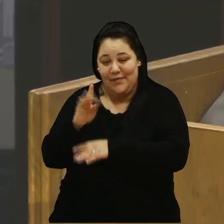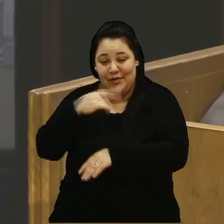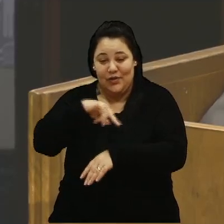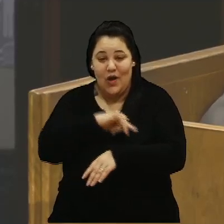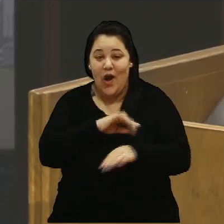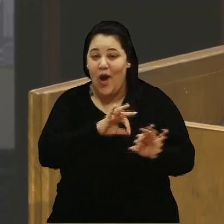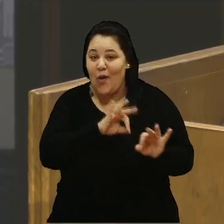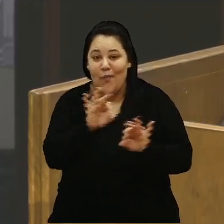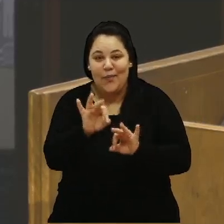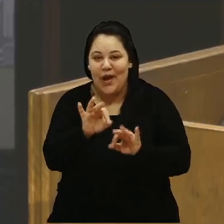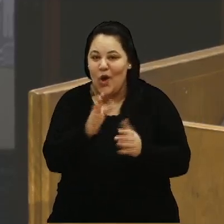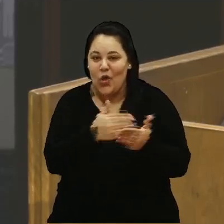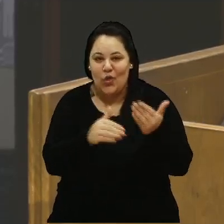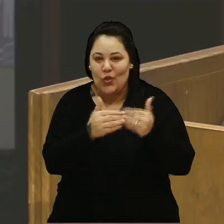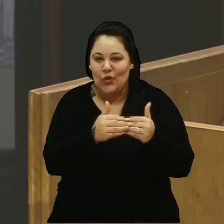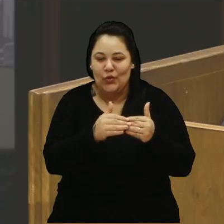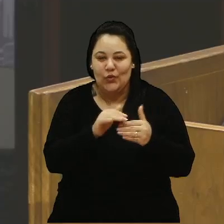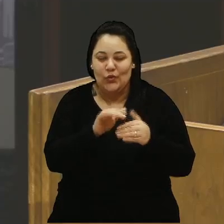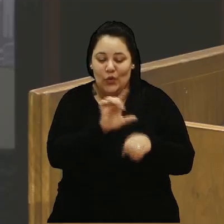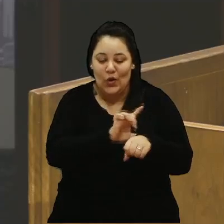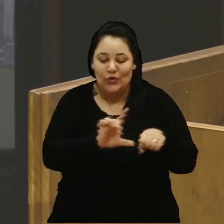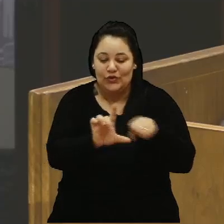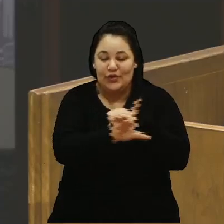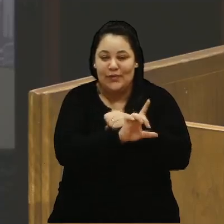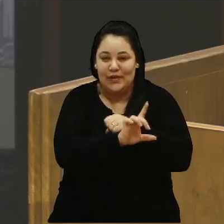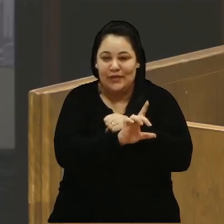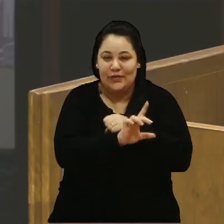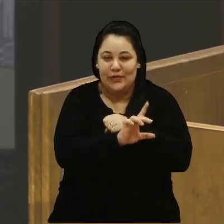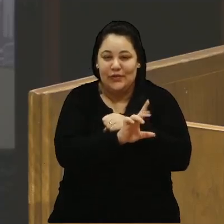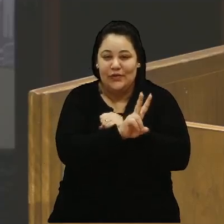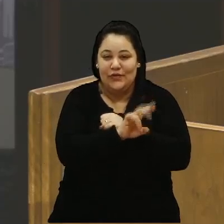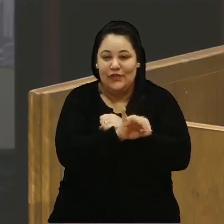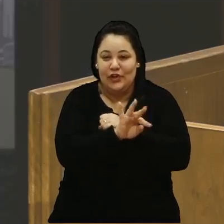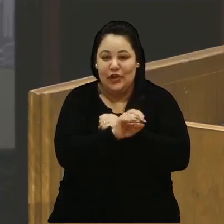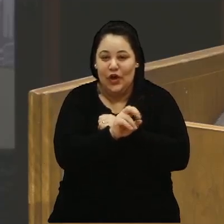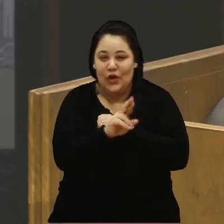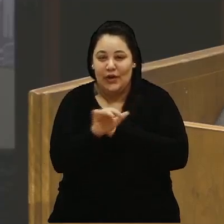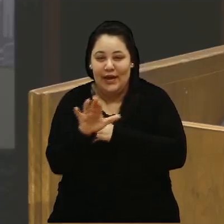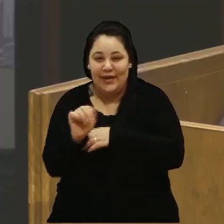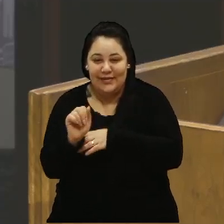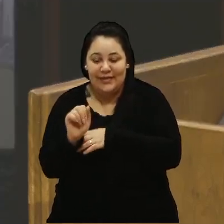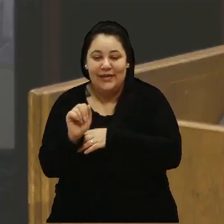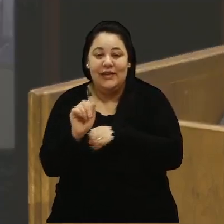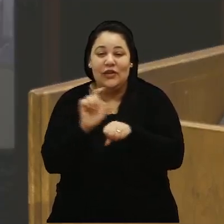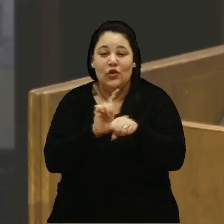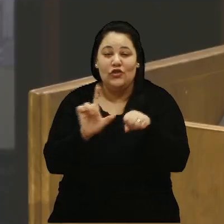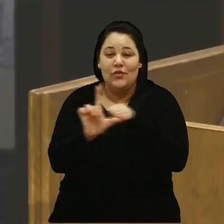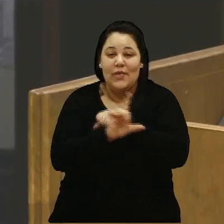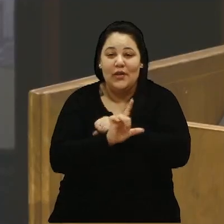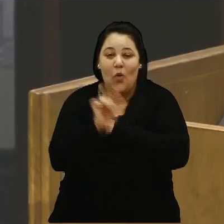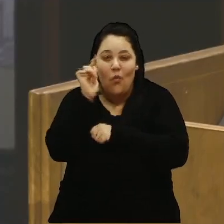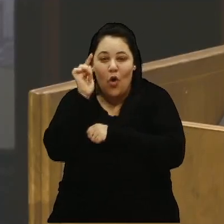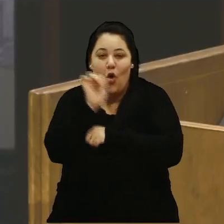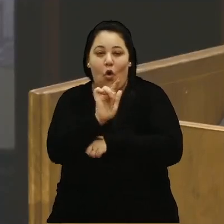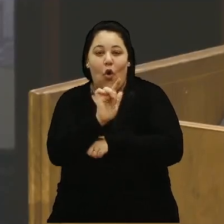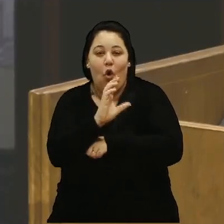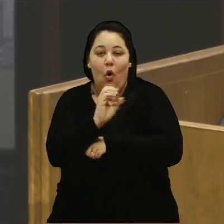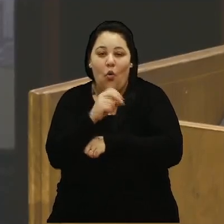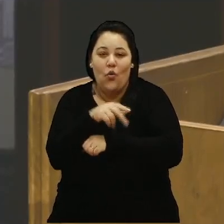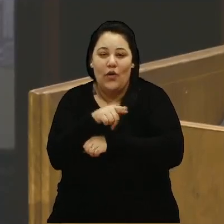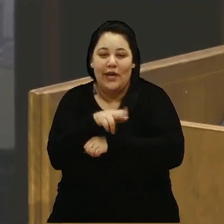ocupação tanto do loteamento Vitória quanto do loteamento Conquista, que eram áreas pertencentes à